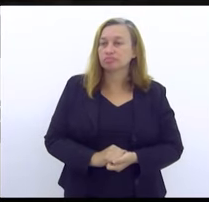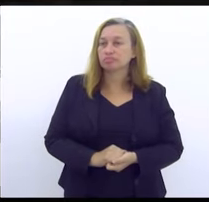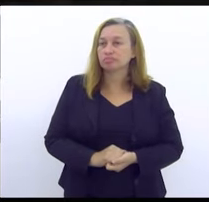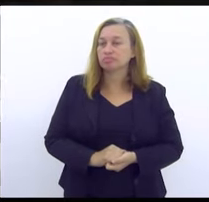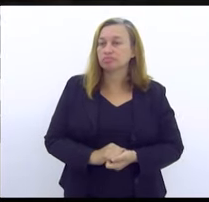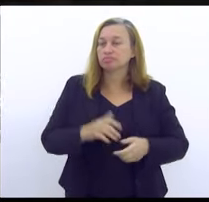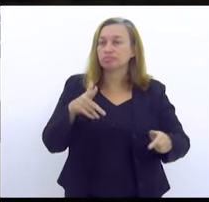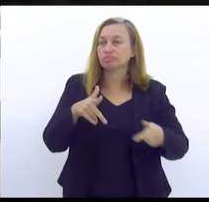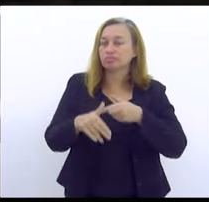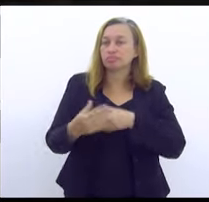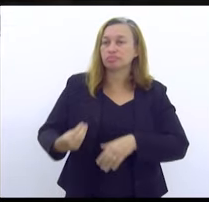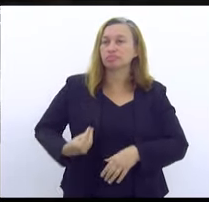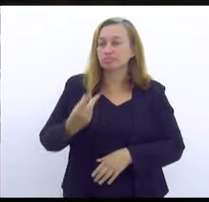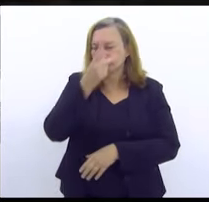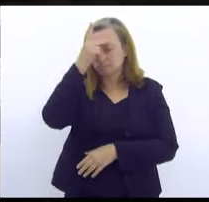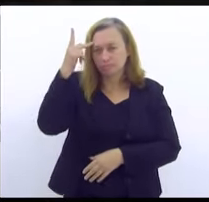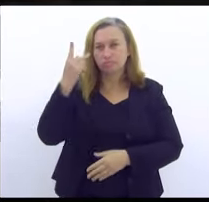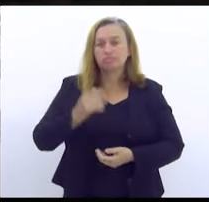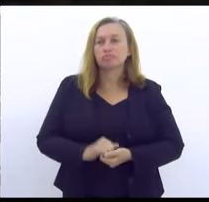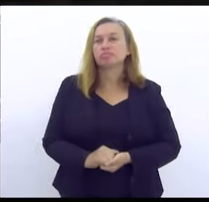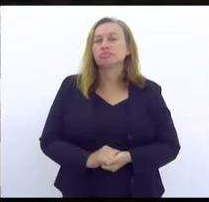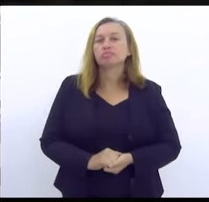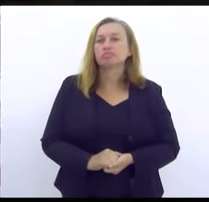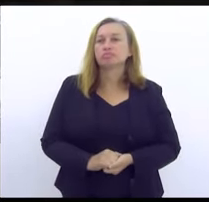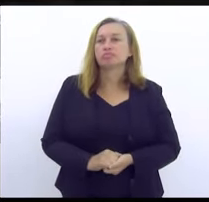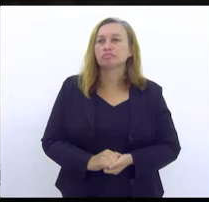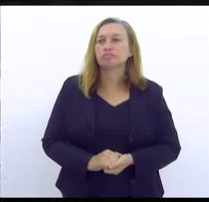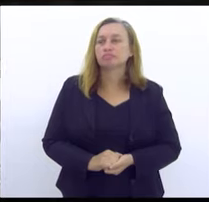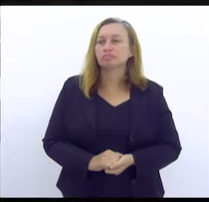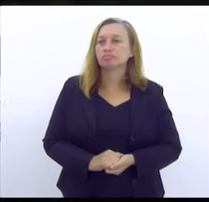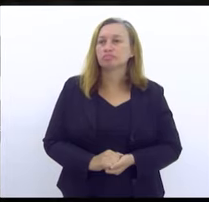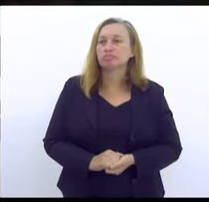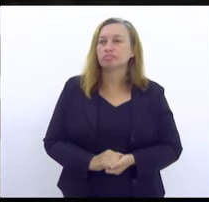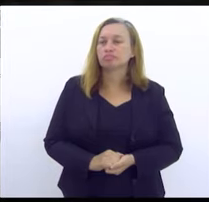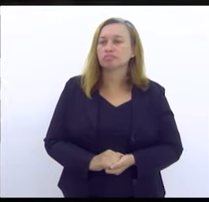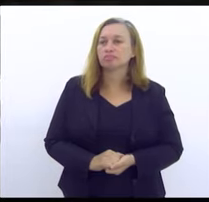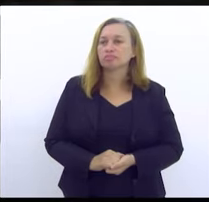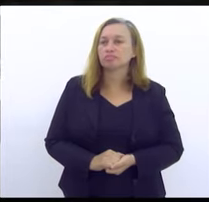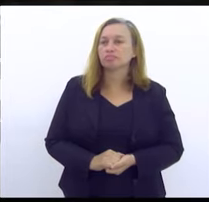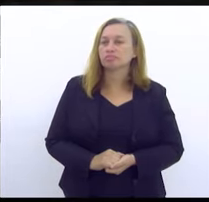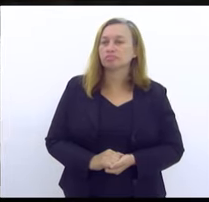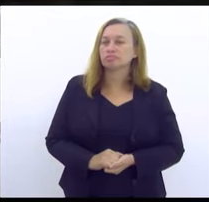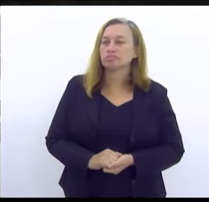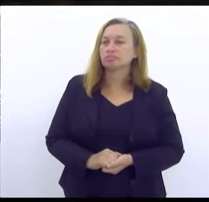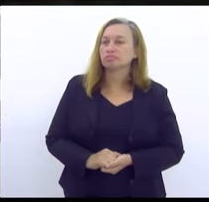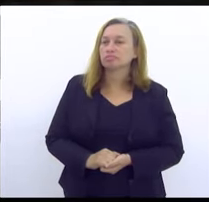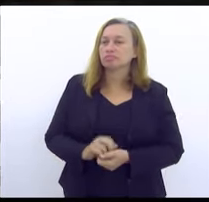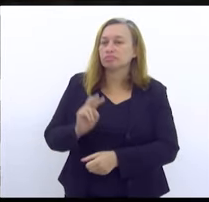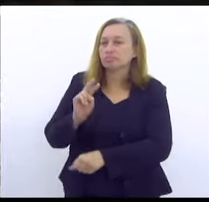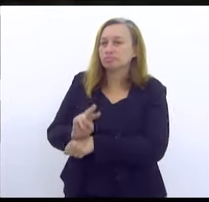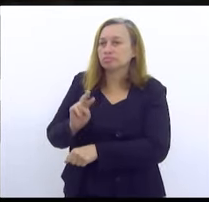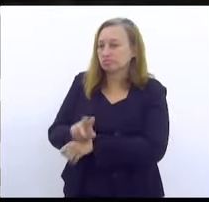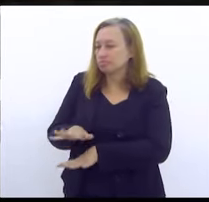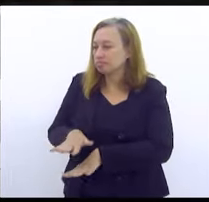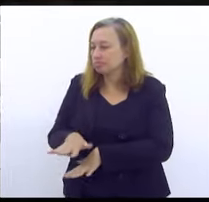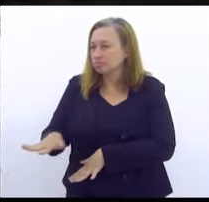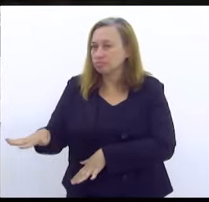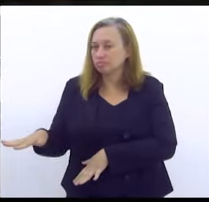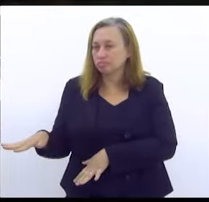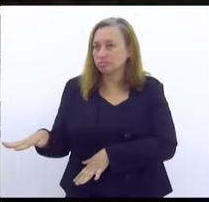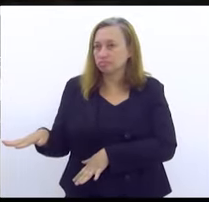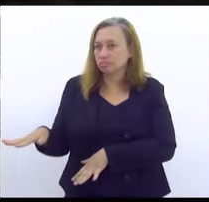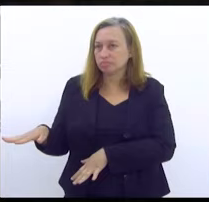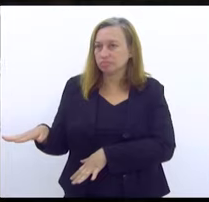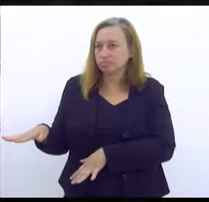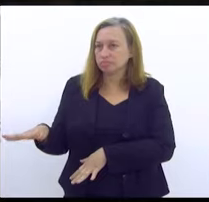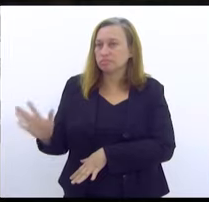dessas pessoas. Ou seja, resguardam para dentro da favela e para a periferia aquilo que